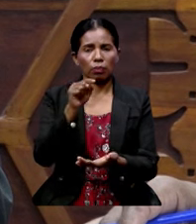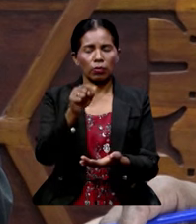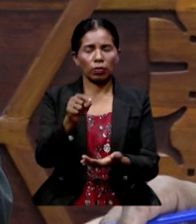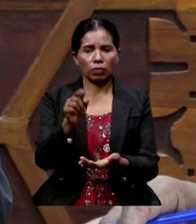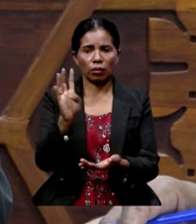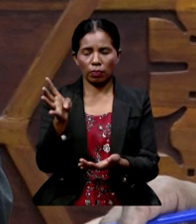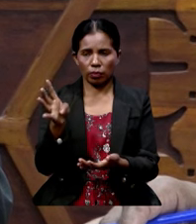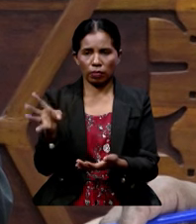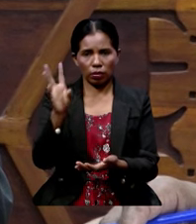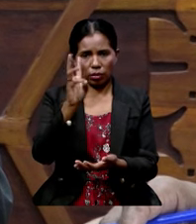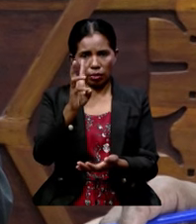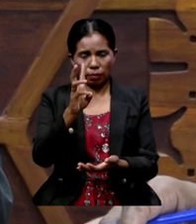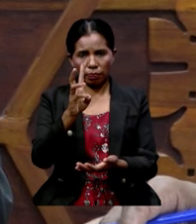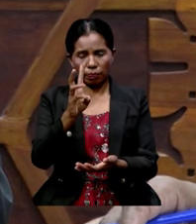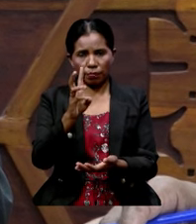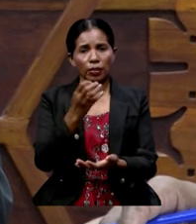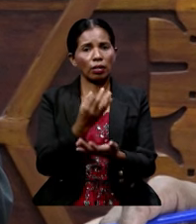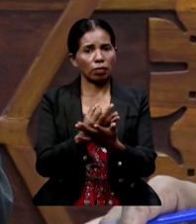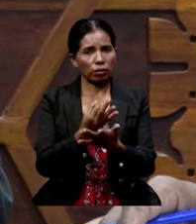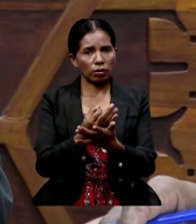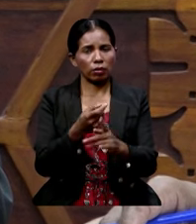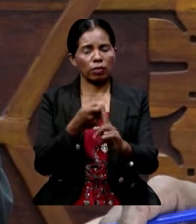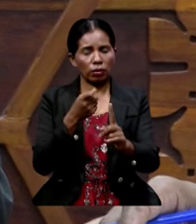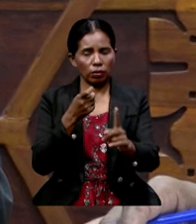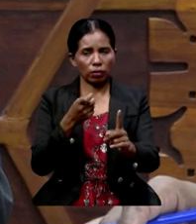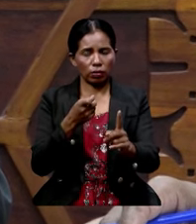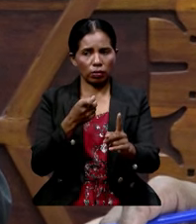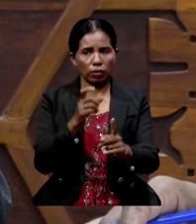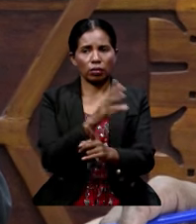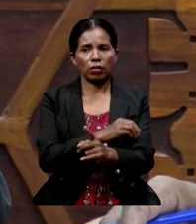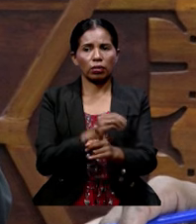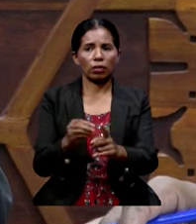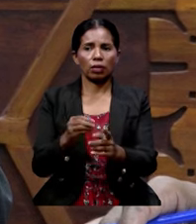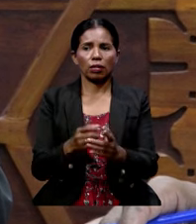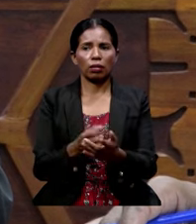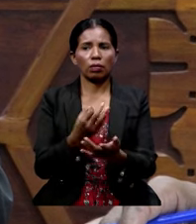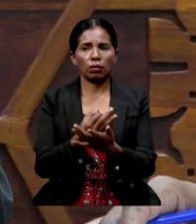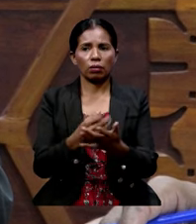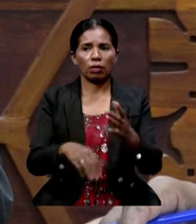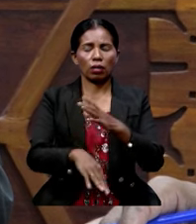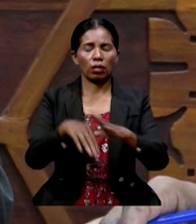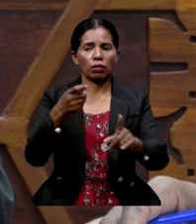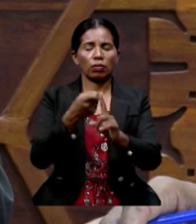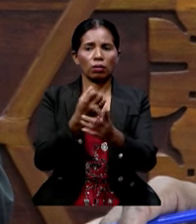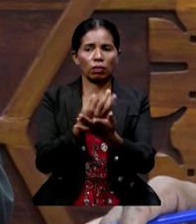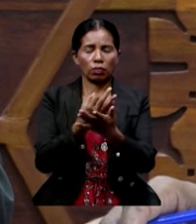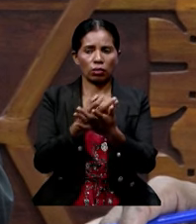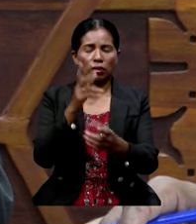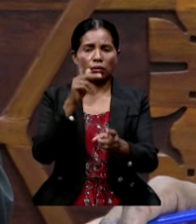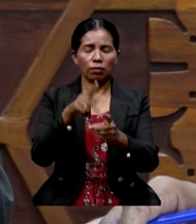20.46, Osan contado líquido Osan Ebema saiu esse fundo petrolífero